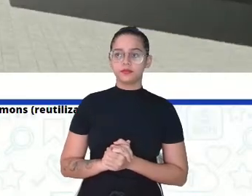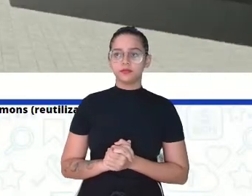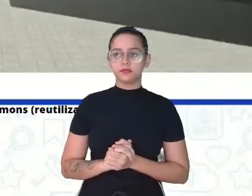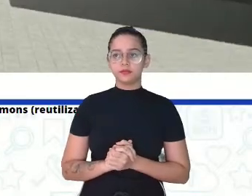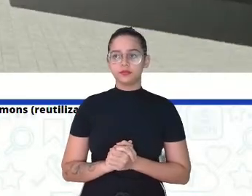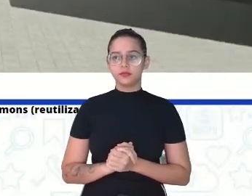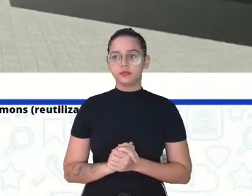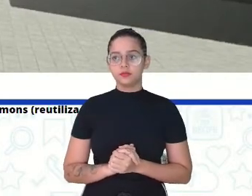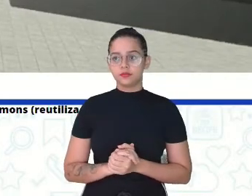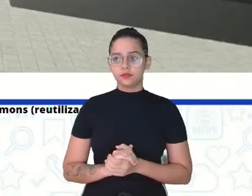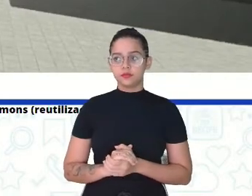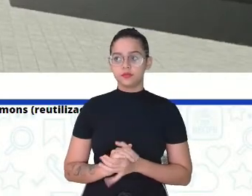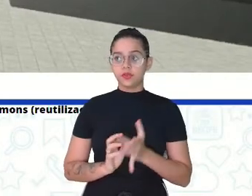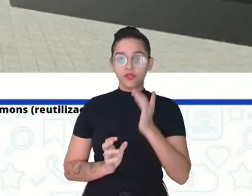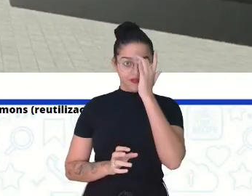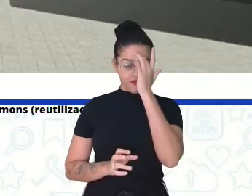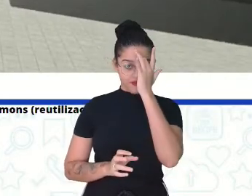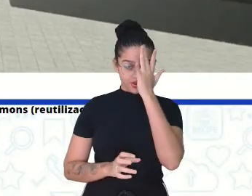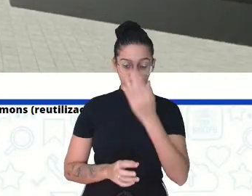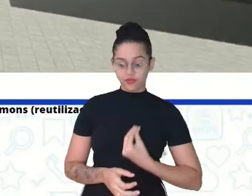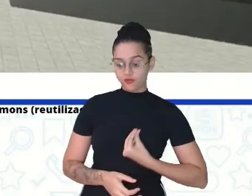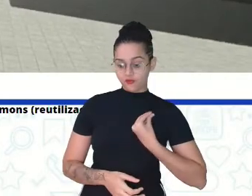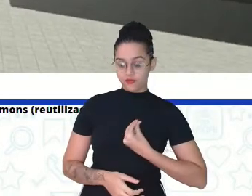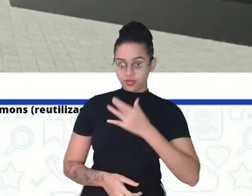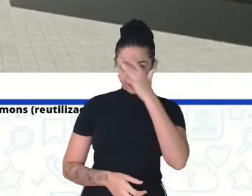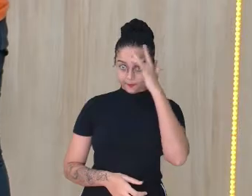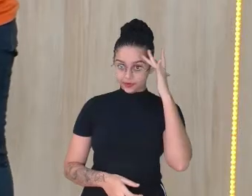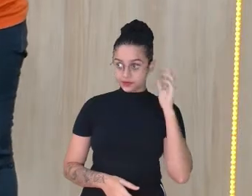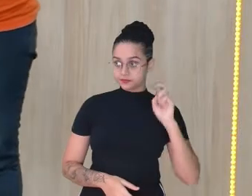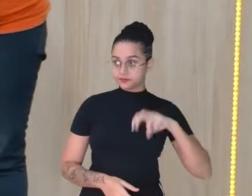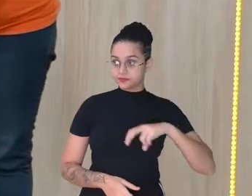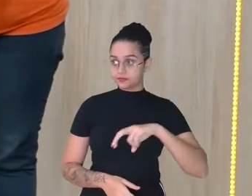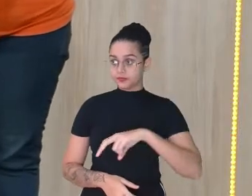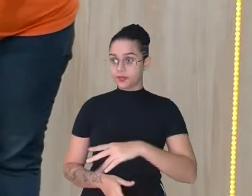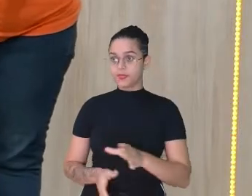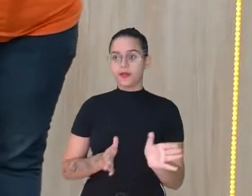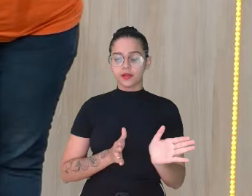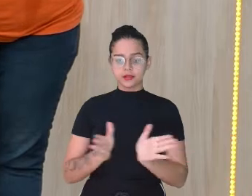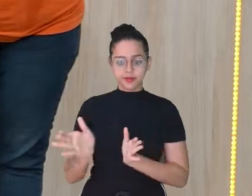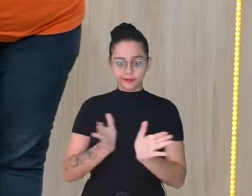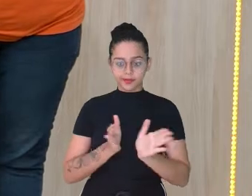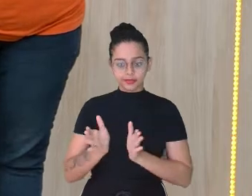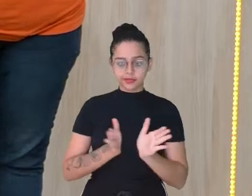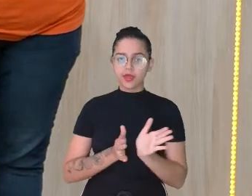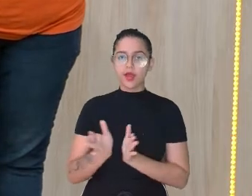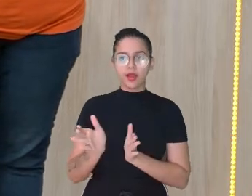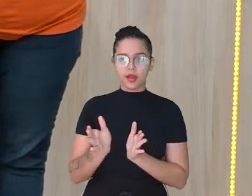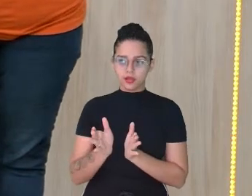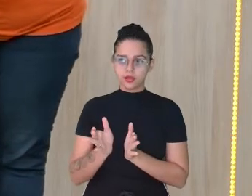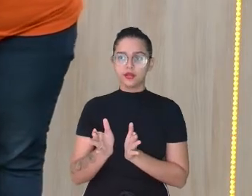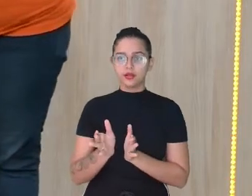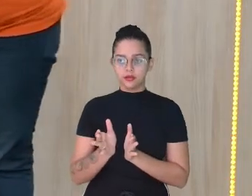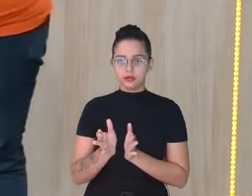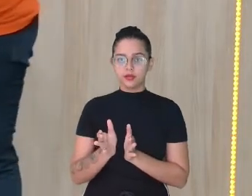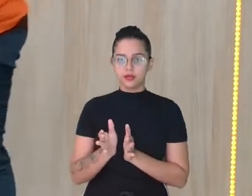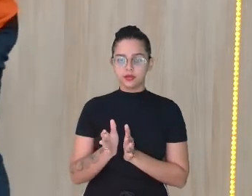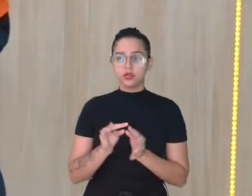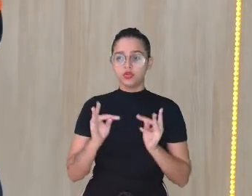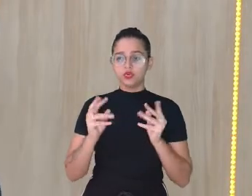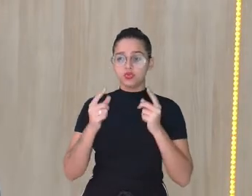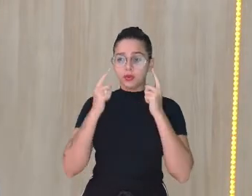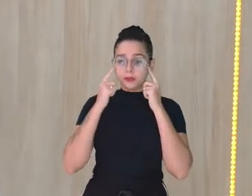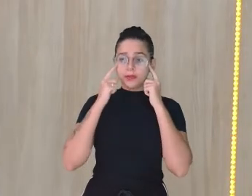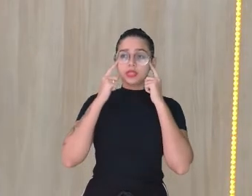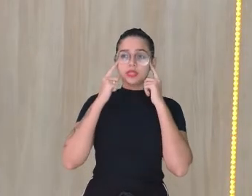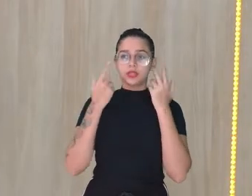pedestre. Olha, facilitando a vida do pedestre, colocando acessibilidade na calçada, tudo isso é pensado pelo